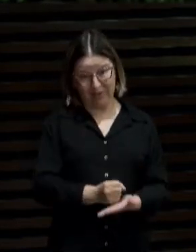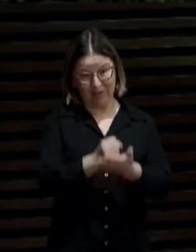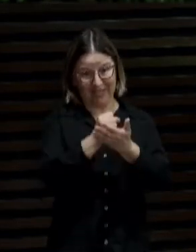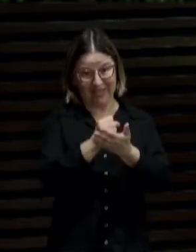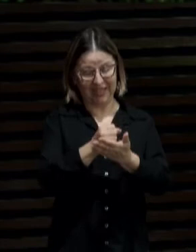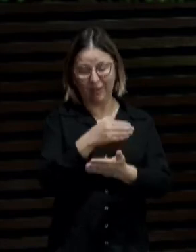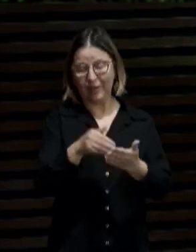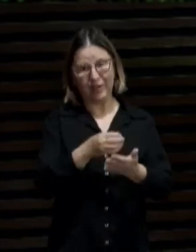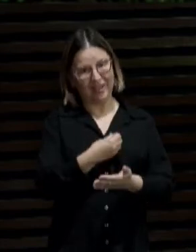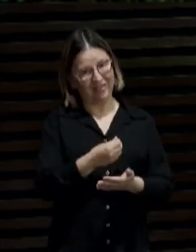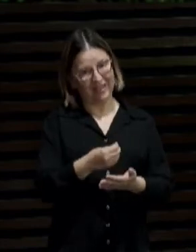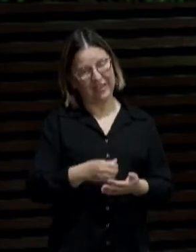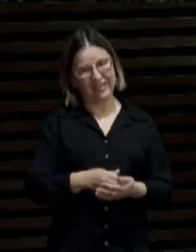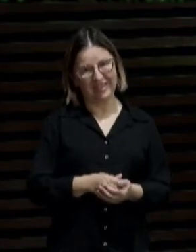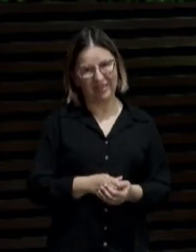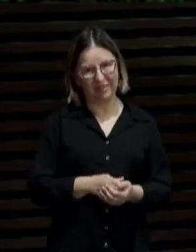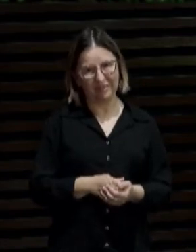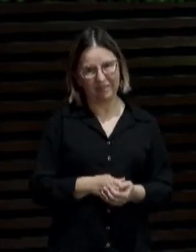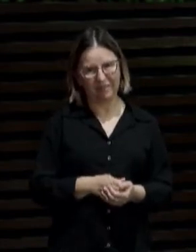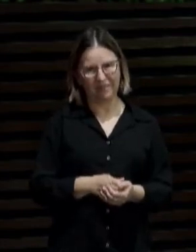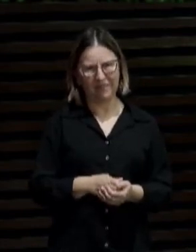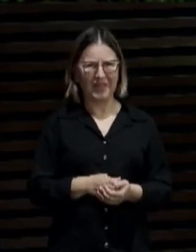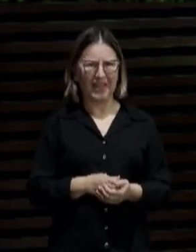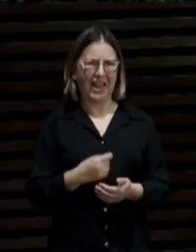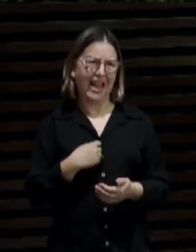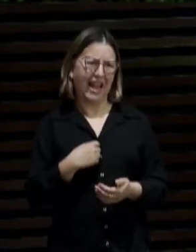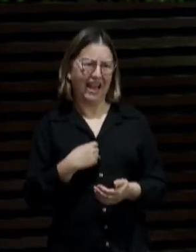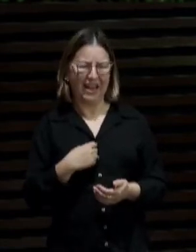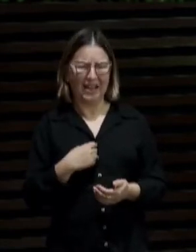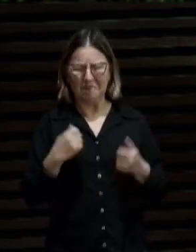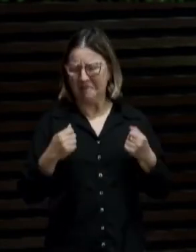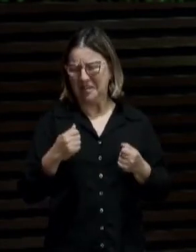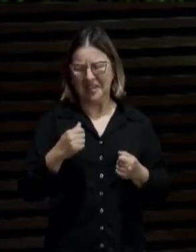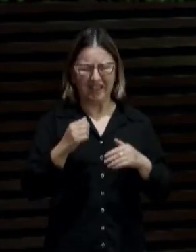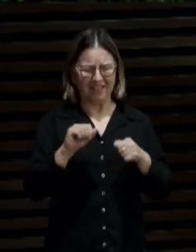tem a fé, mas aí depois é as nossas obras e eu vou conseguir fazer sozinho e aí eu faço.